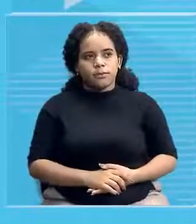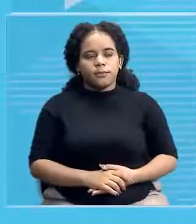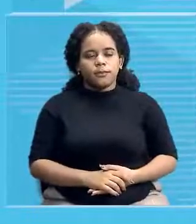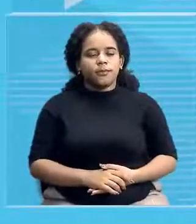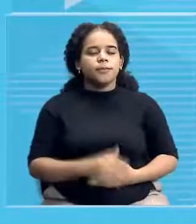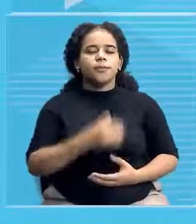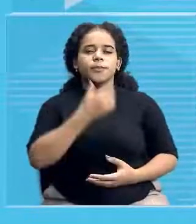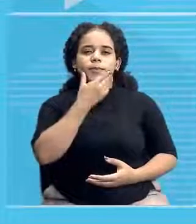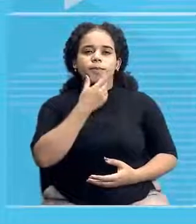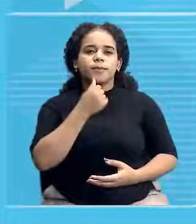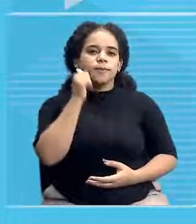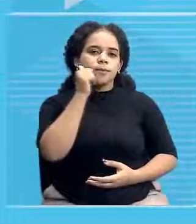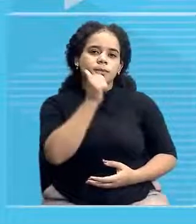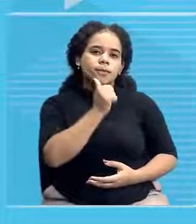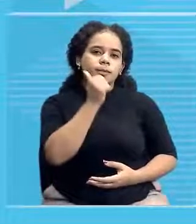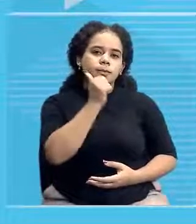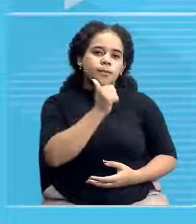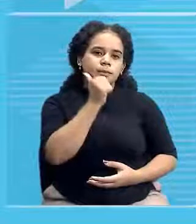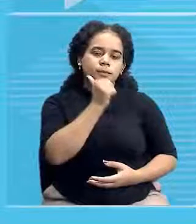ao feminino